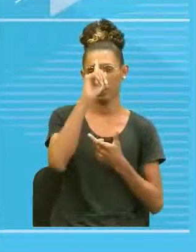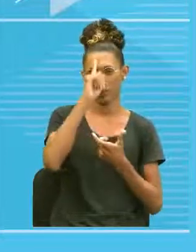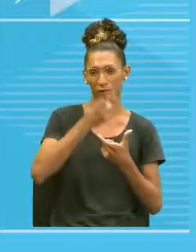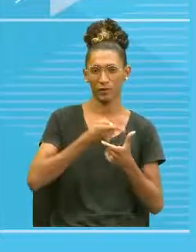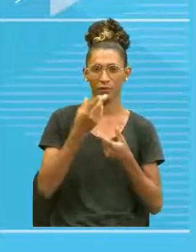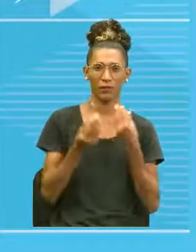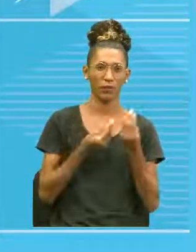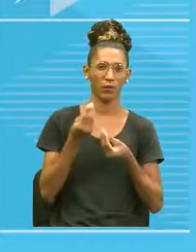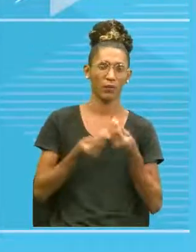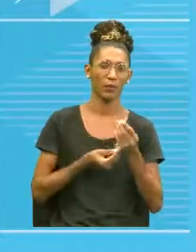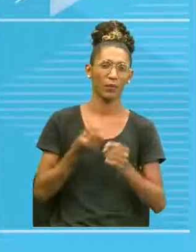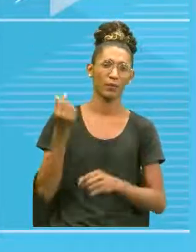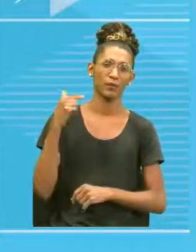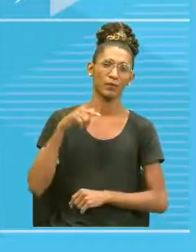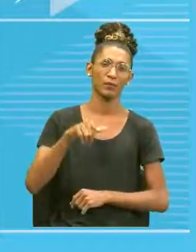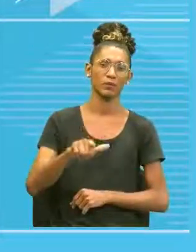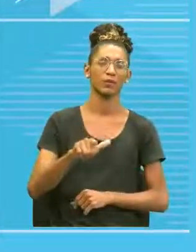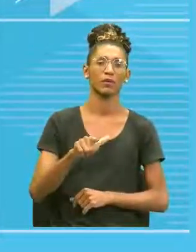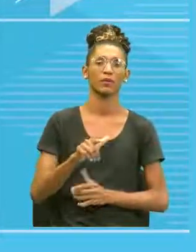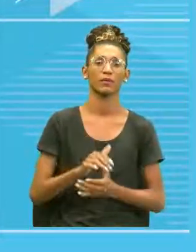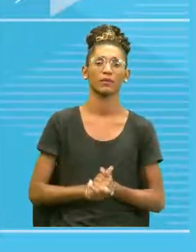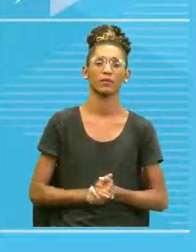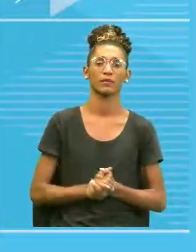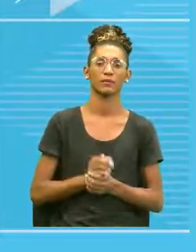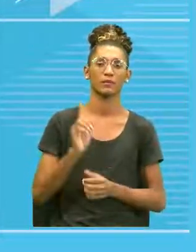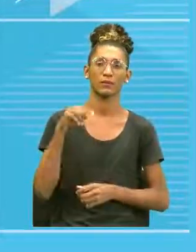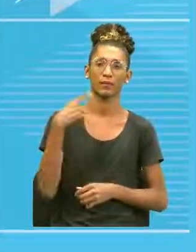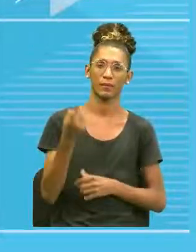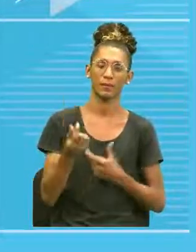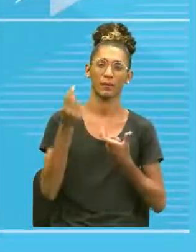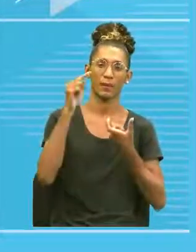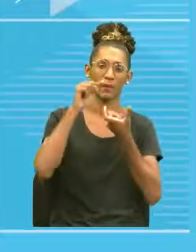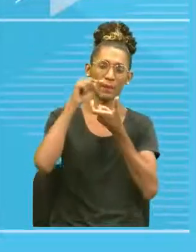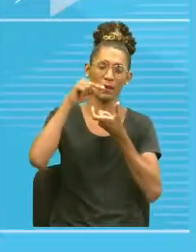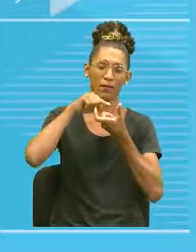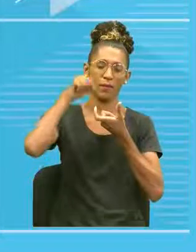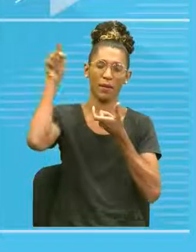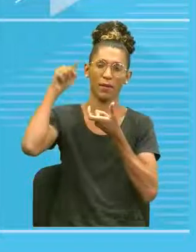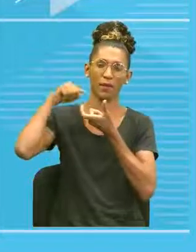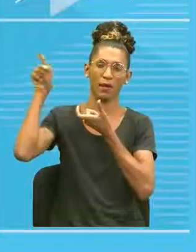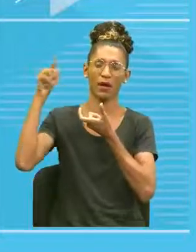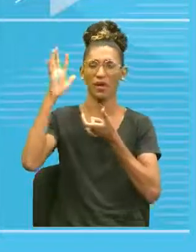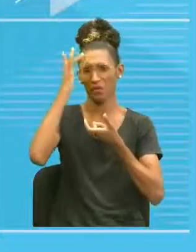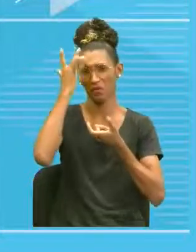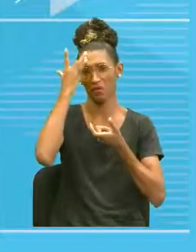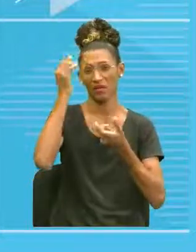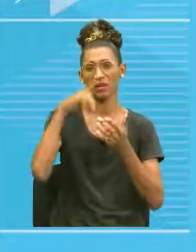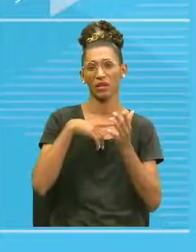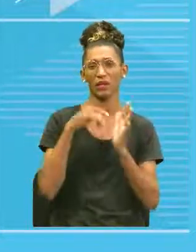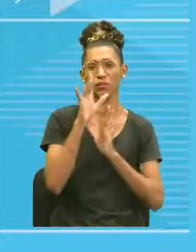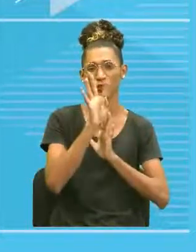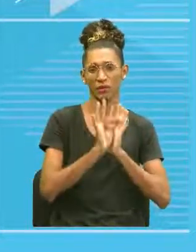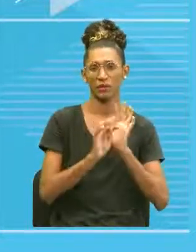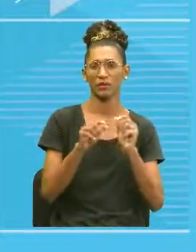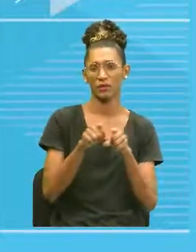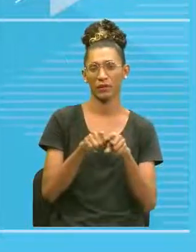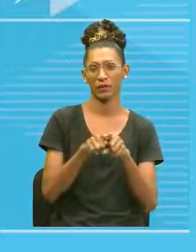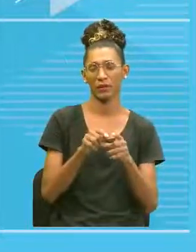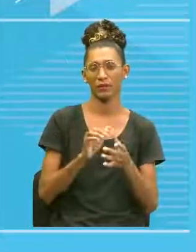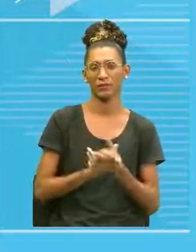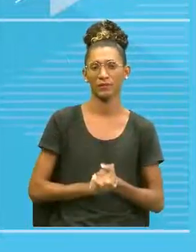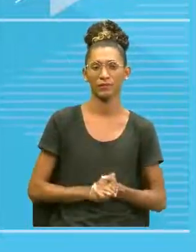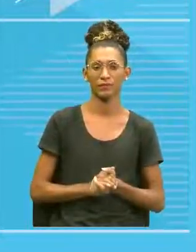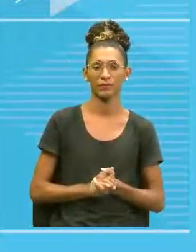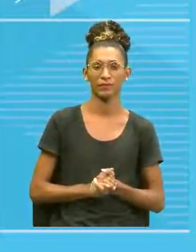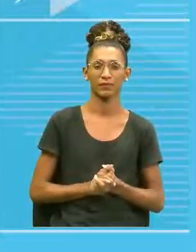na sequência a gente vai para a partir de acentuação e eu acho que tem um texto também nesse material vamos ver o que a gente